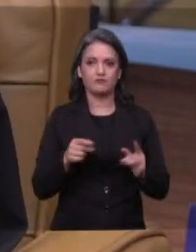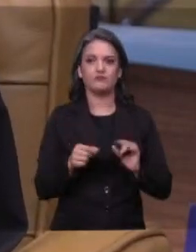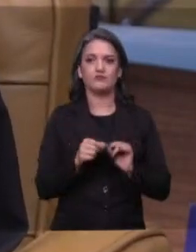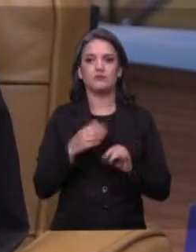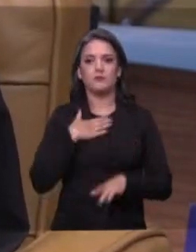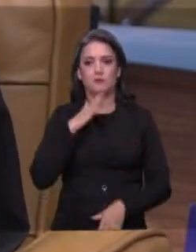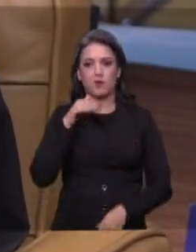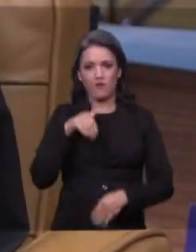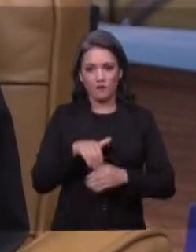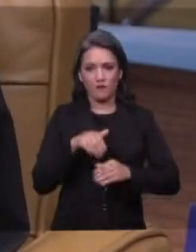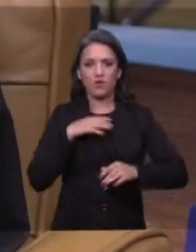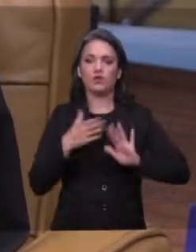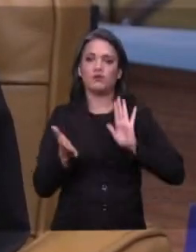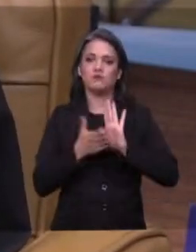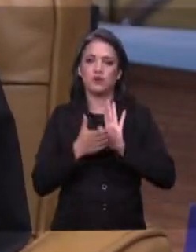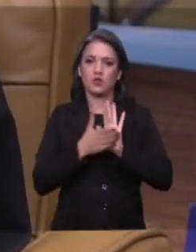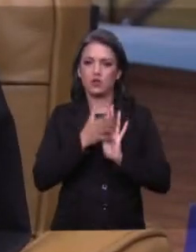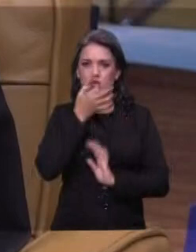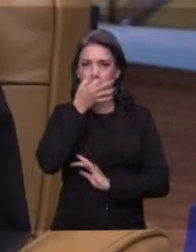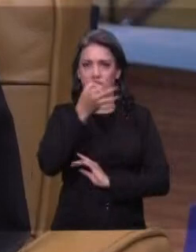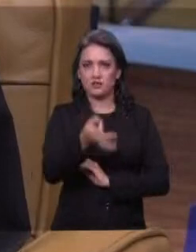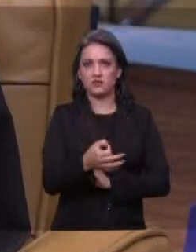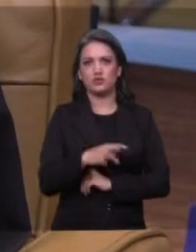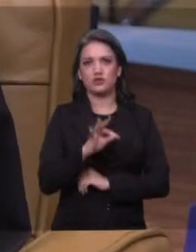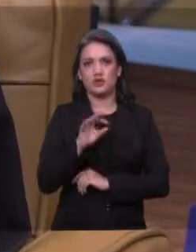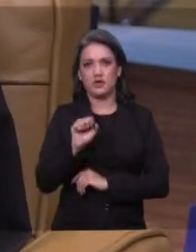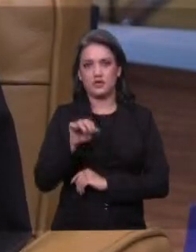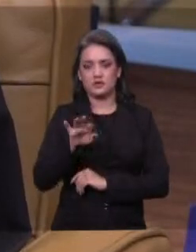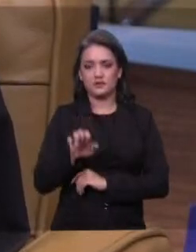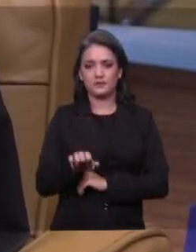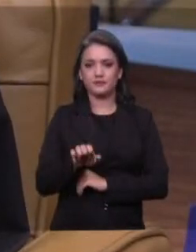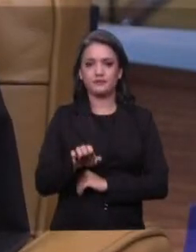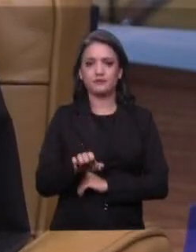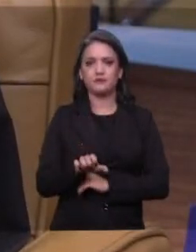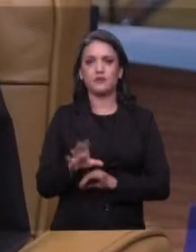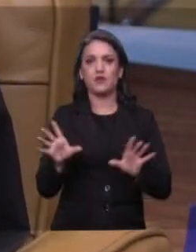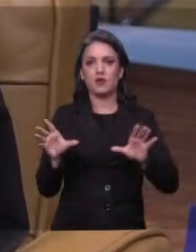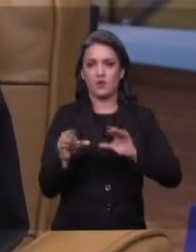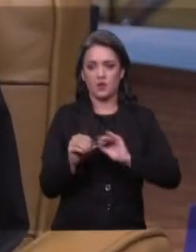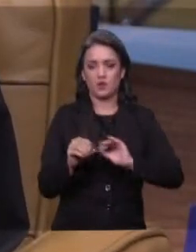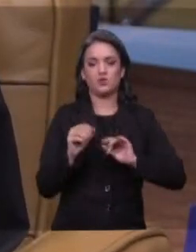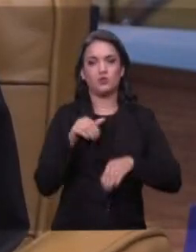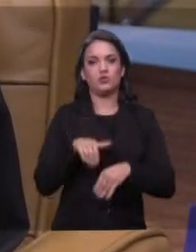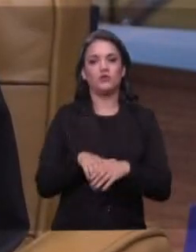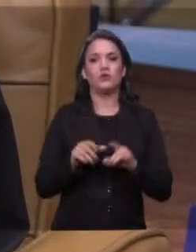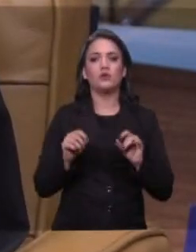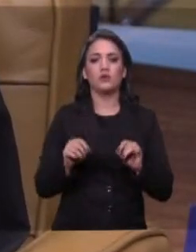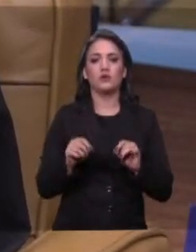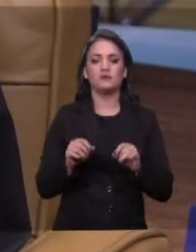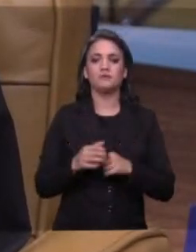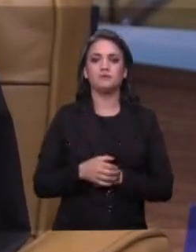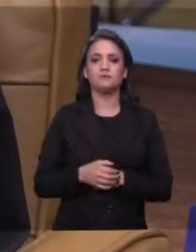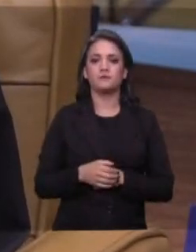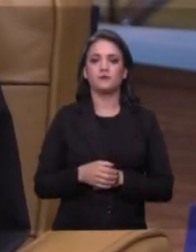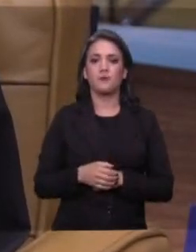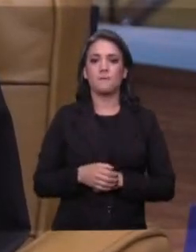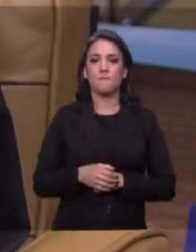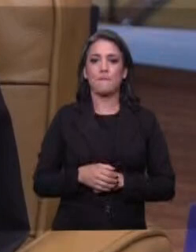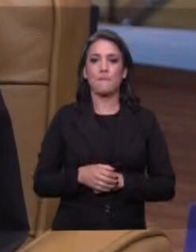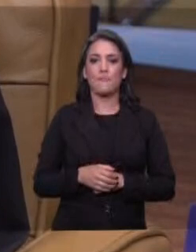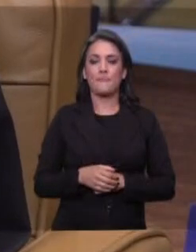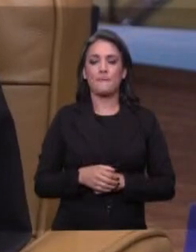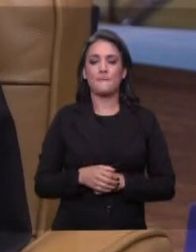os meus votos com uma proposição objetiva, a minha tese de julgamento é a seguinte: é inconstitucional